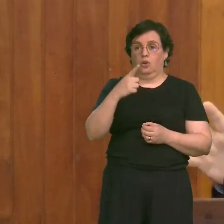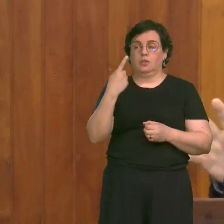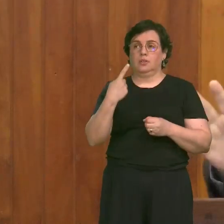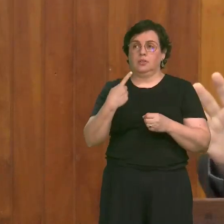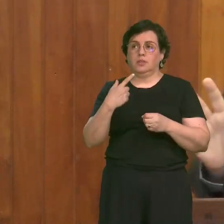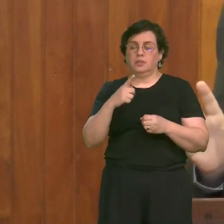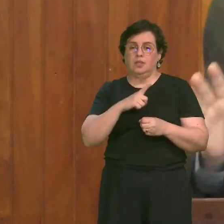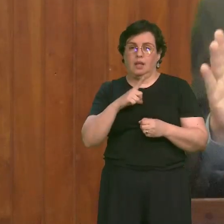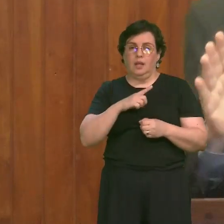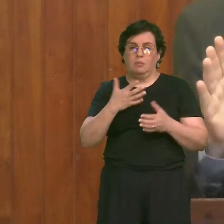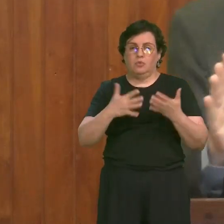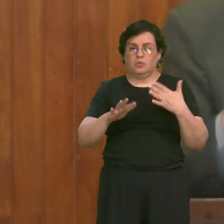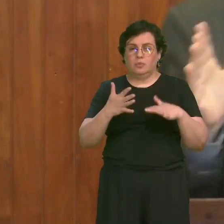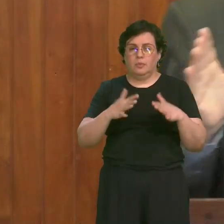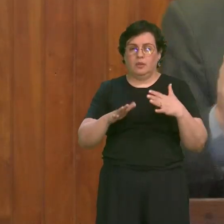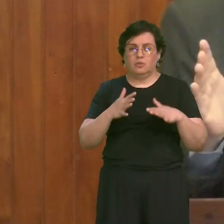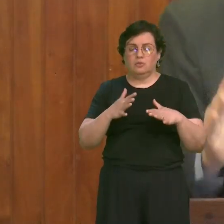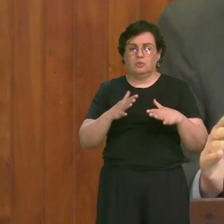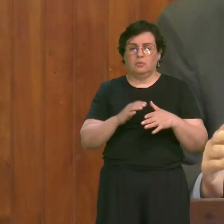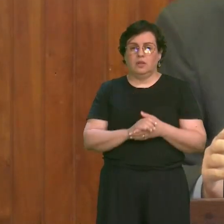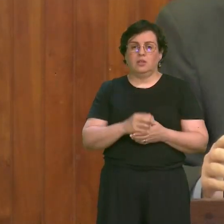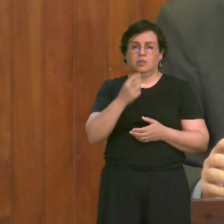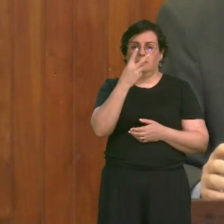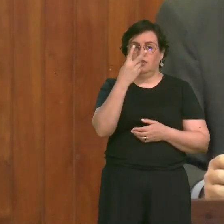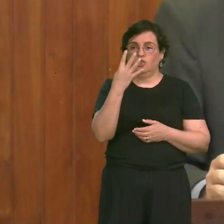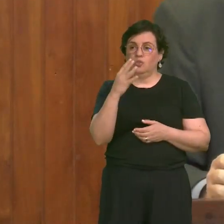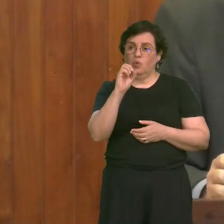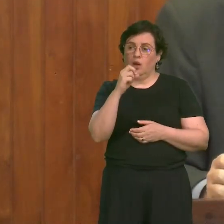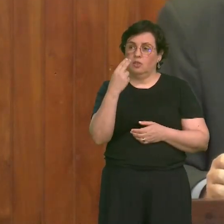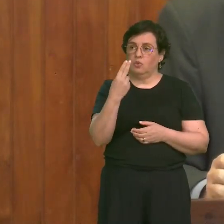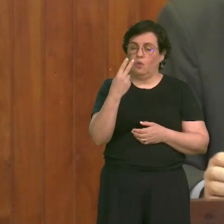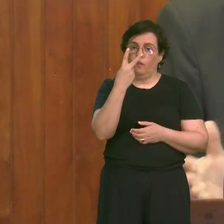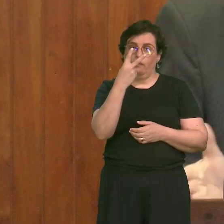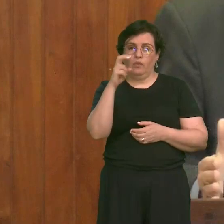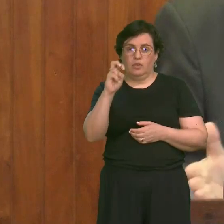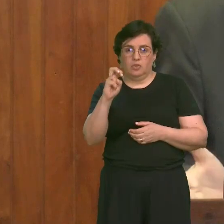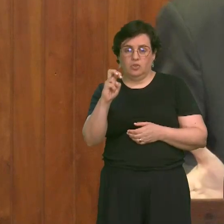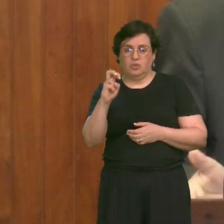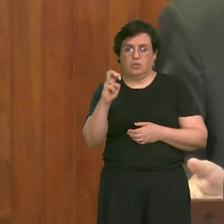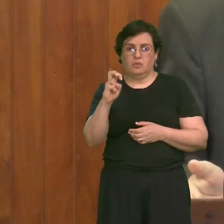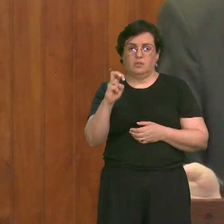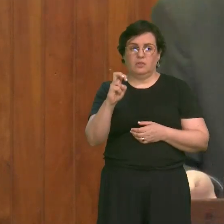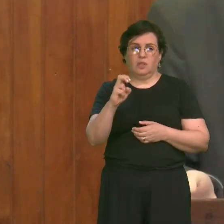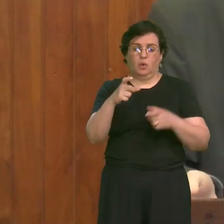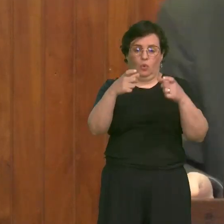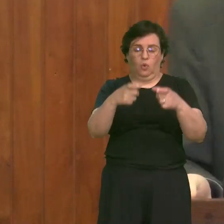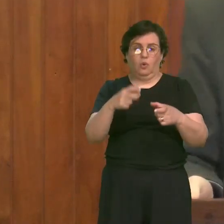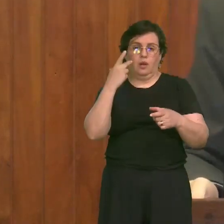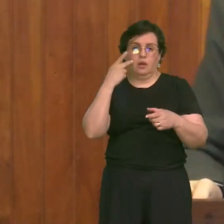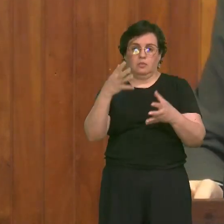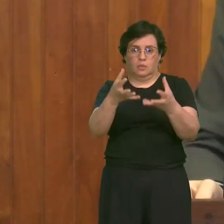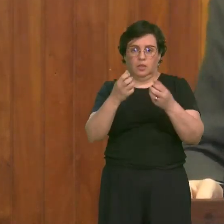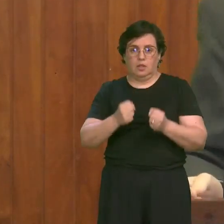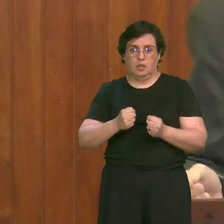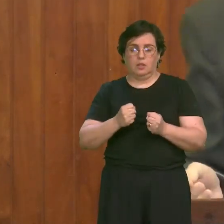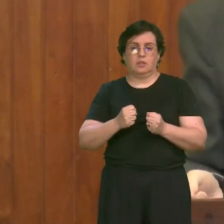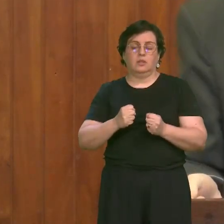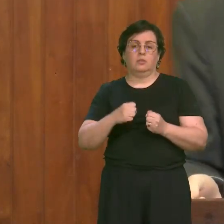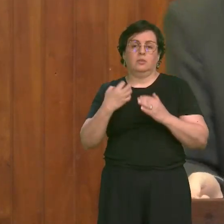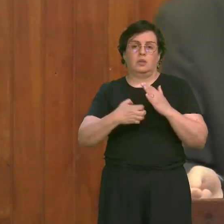aproximadamente 24 ou 25 entidades aptas a receber emendas de vereadores dentre elas